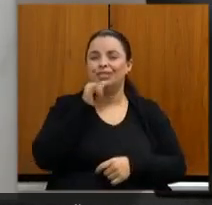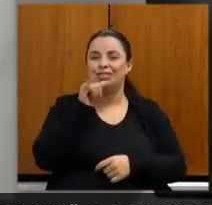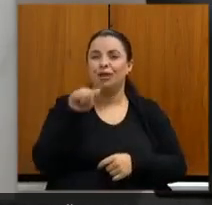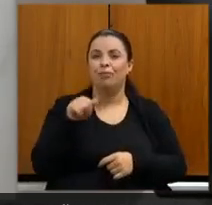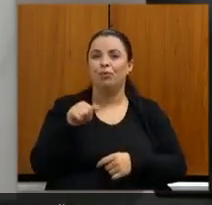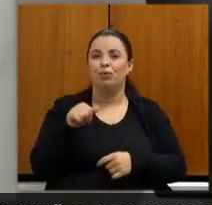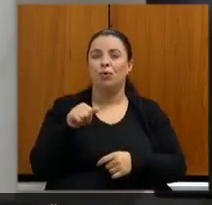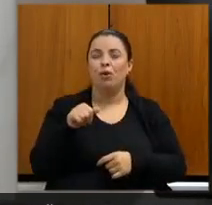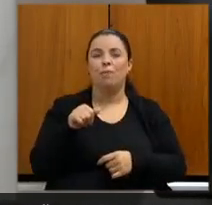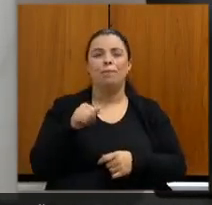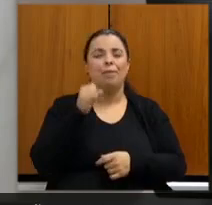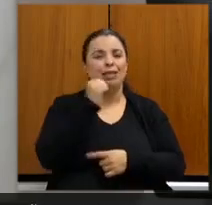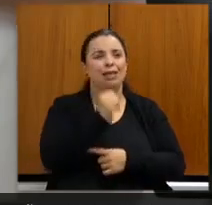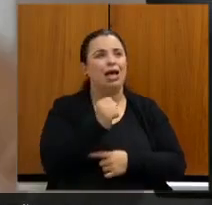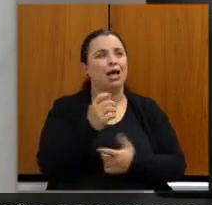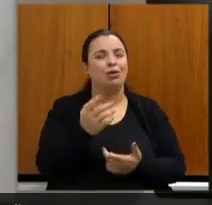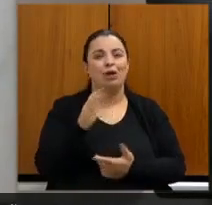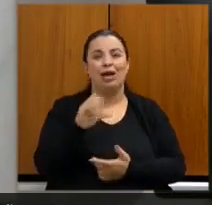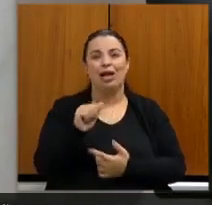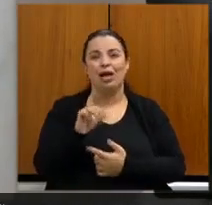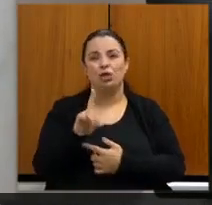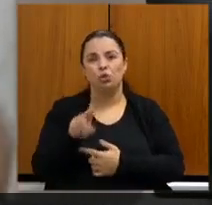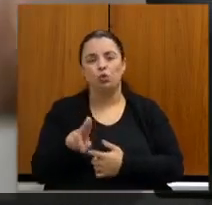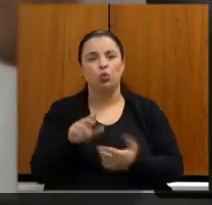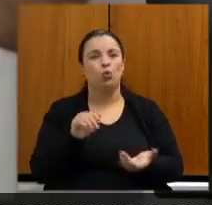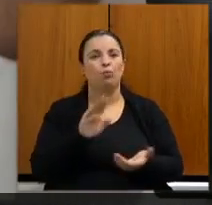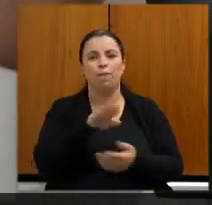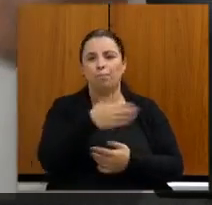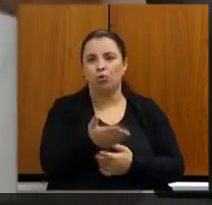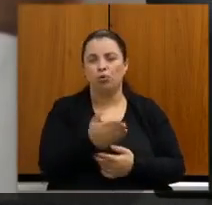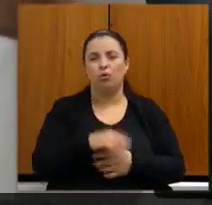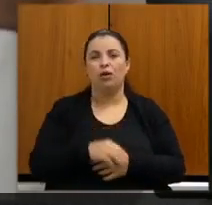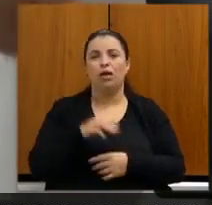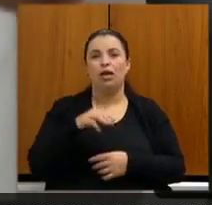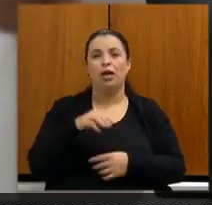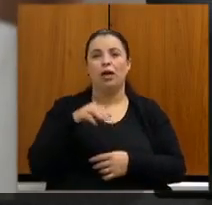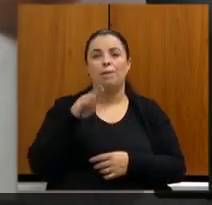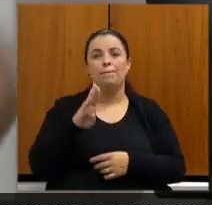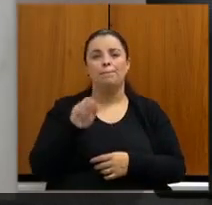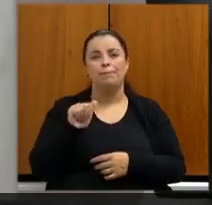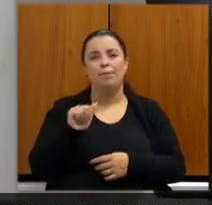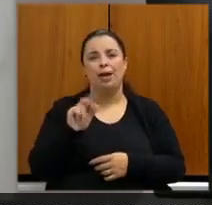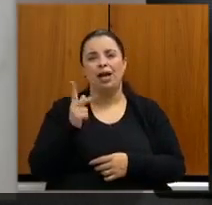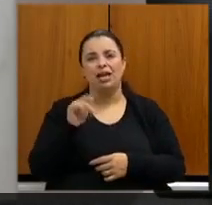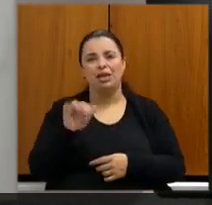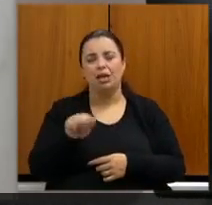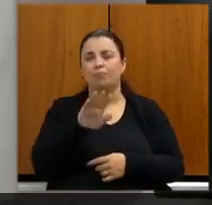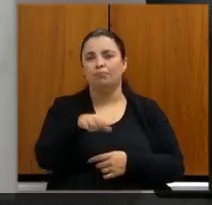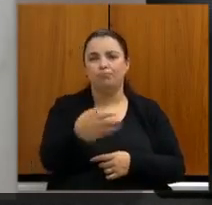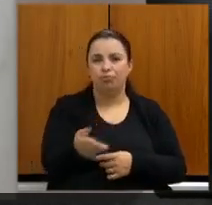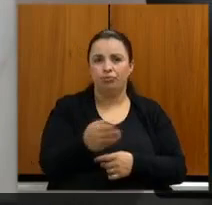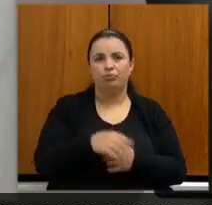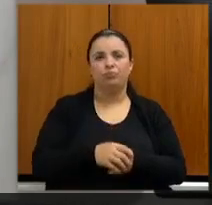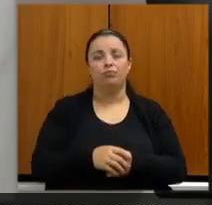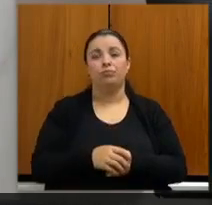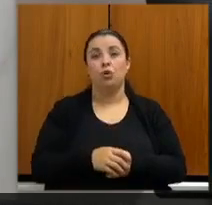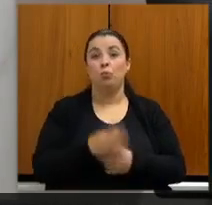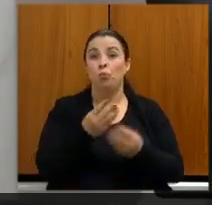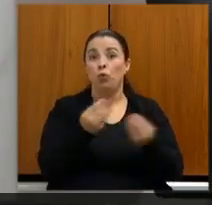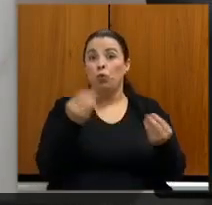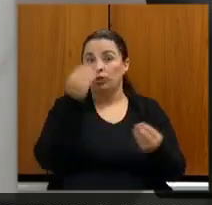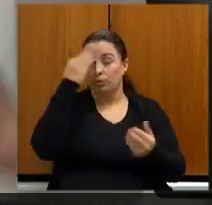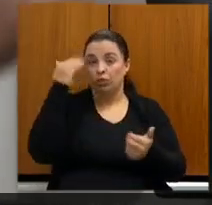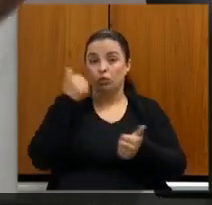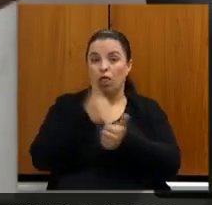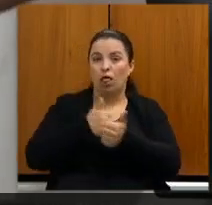mataram o Cadu matar Manuel Baía né Essa Mesa custou muito sangue de muitos lutadores né isso é